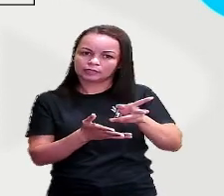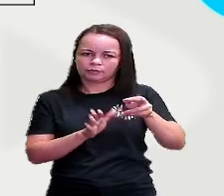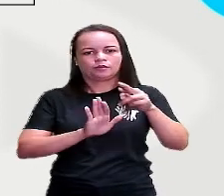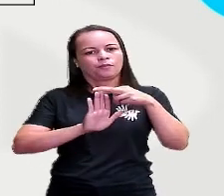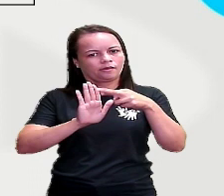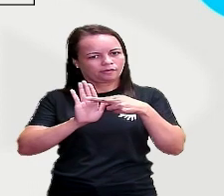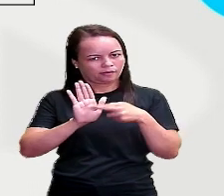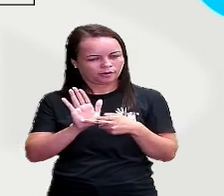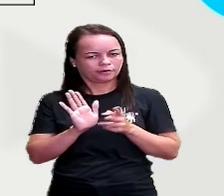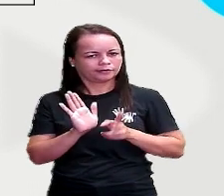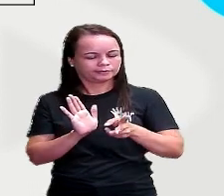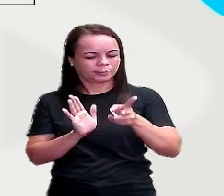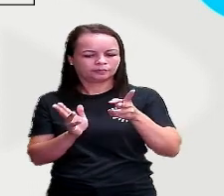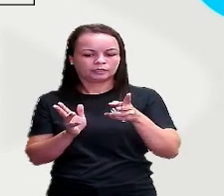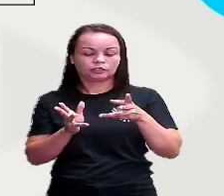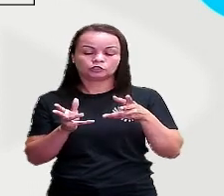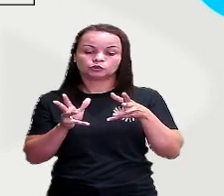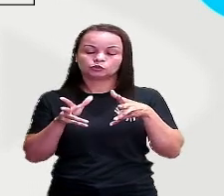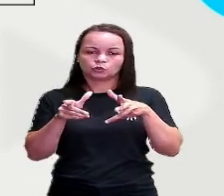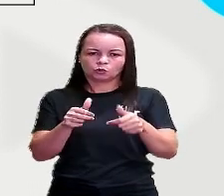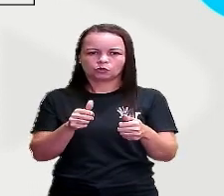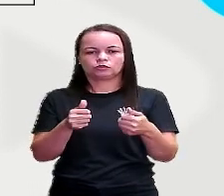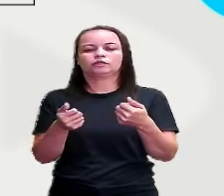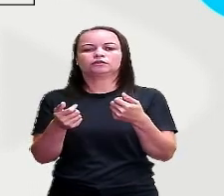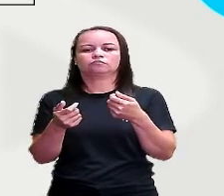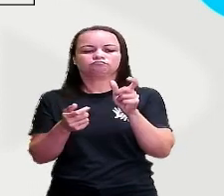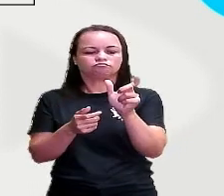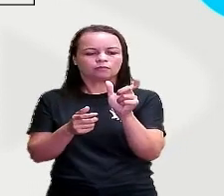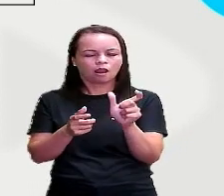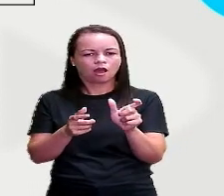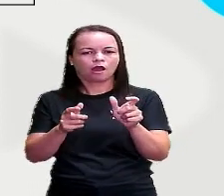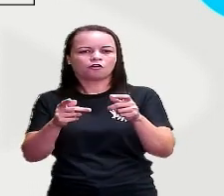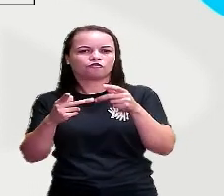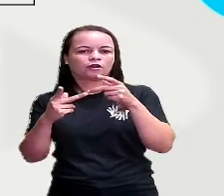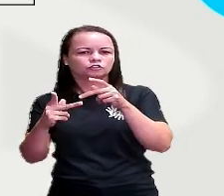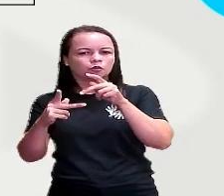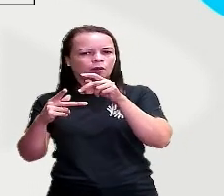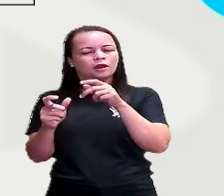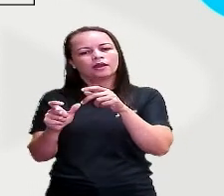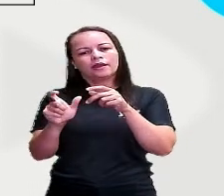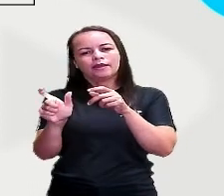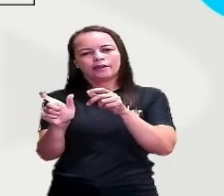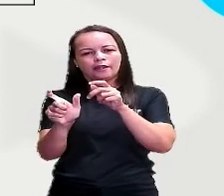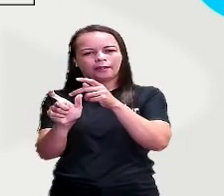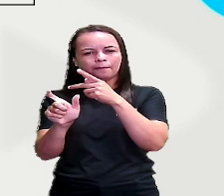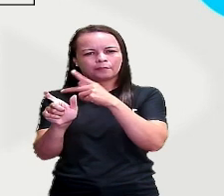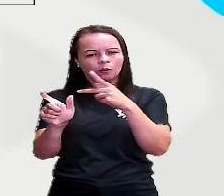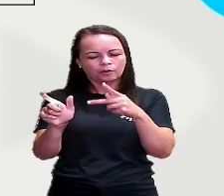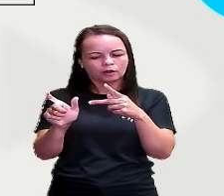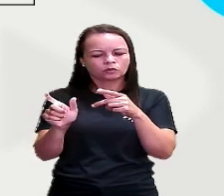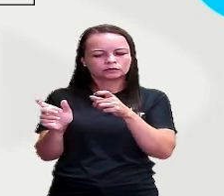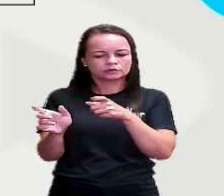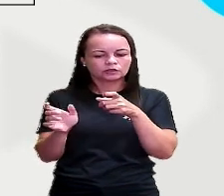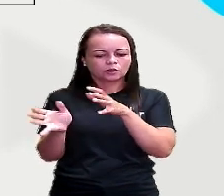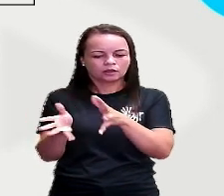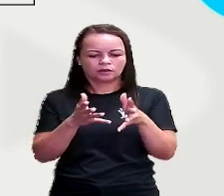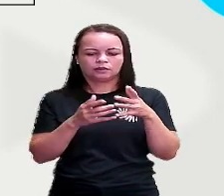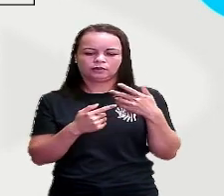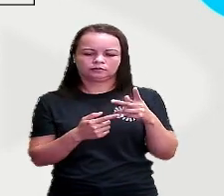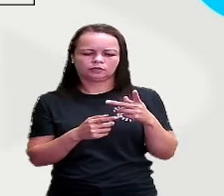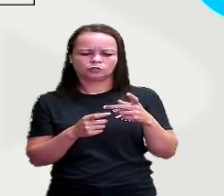regra. Todas as palavras proparoxítonas são acentuadas. Então, ó, cutícula,